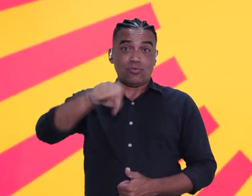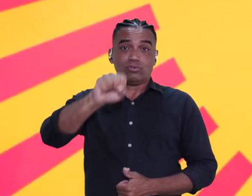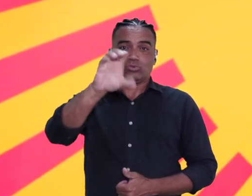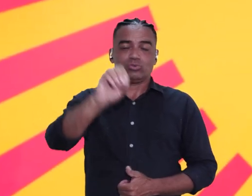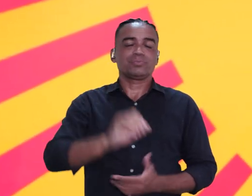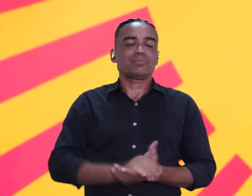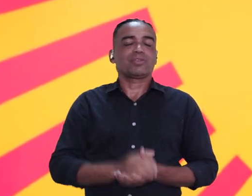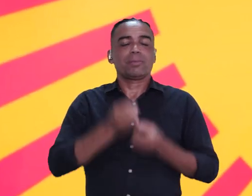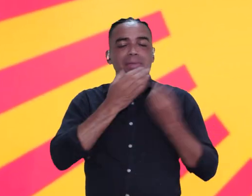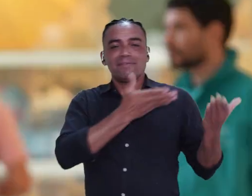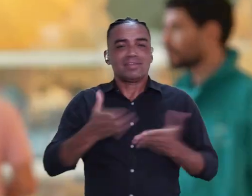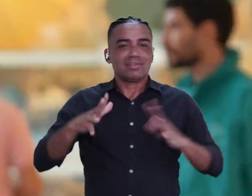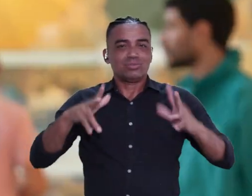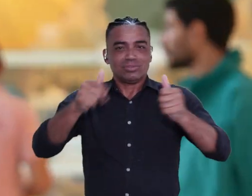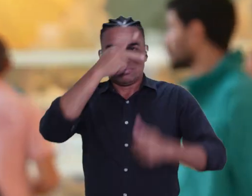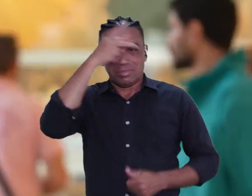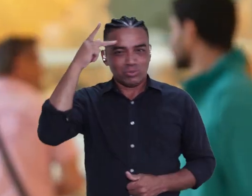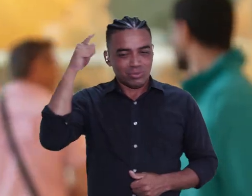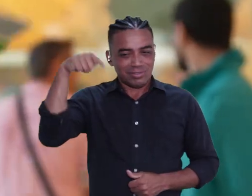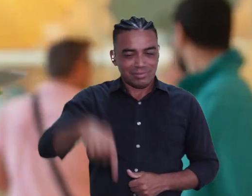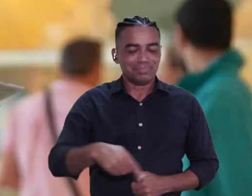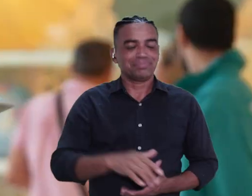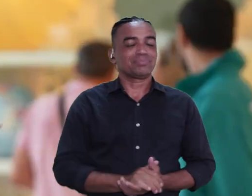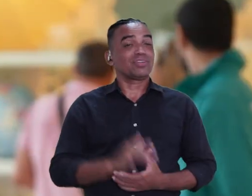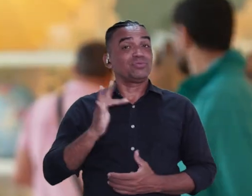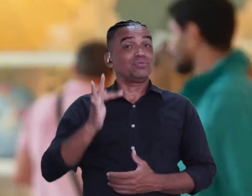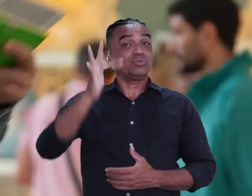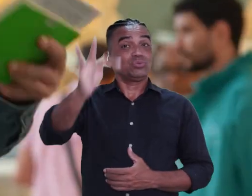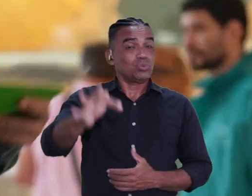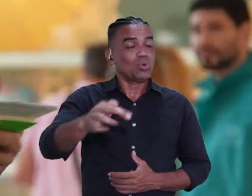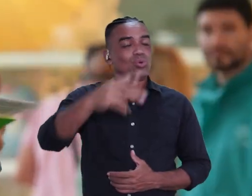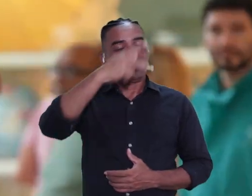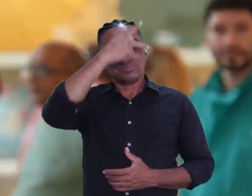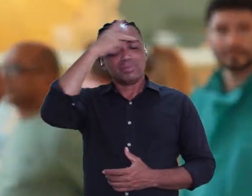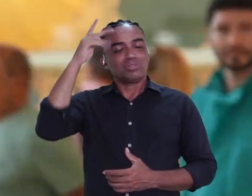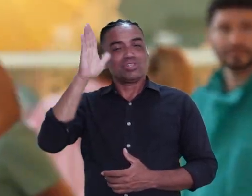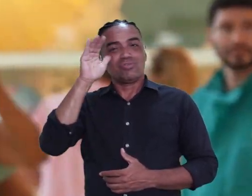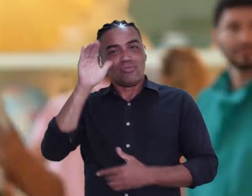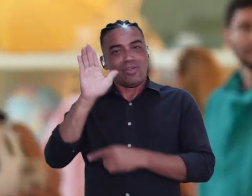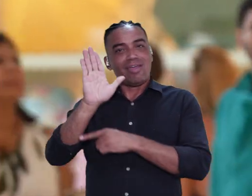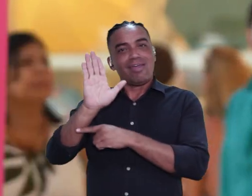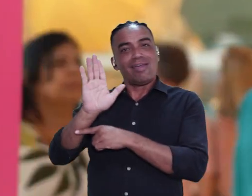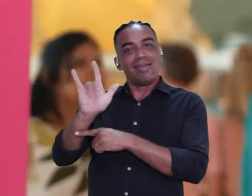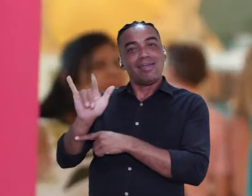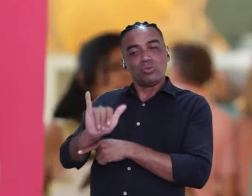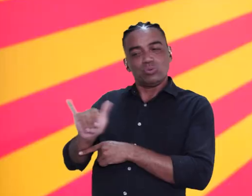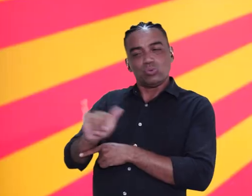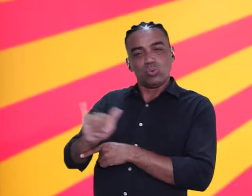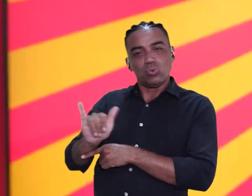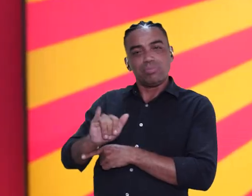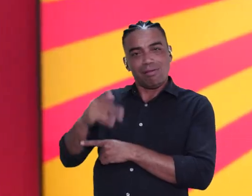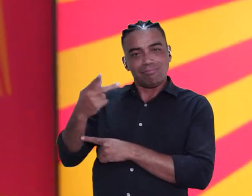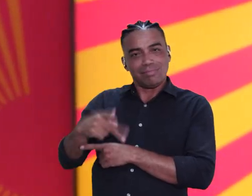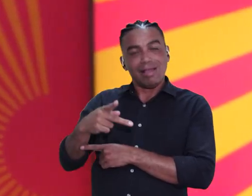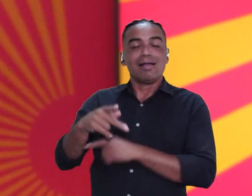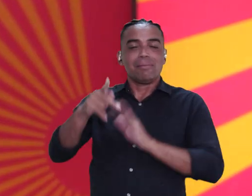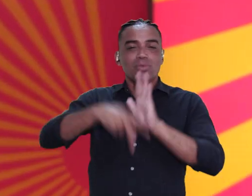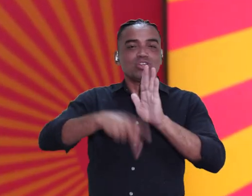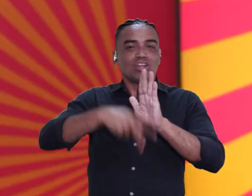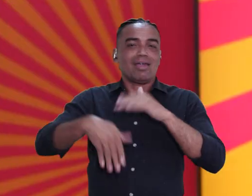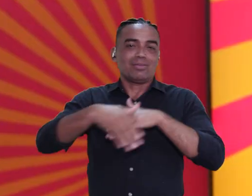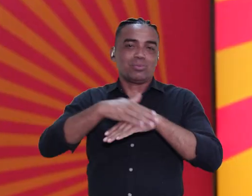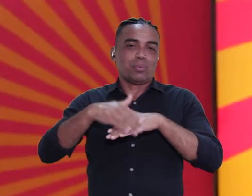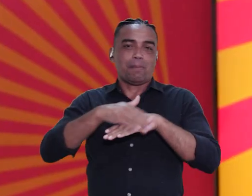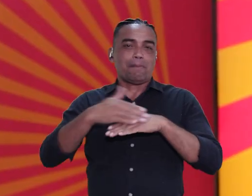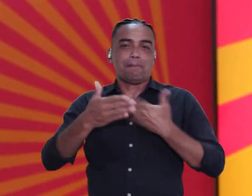todas as pessoas que estão aqui e, no futuro, aquelas que nos assistirão no YouTube do Sempre um Papo. Por isso,